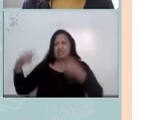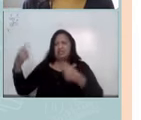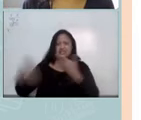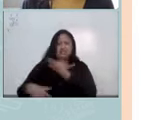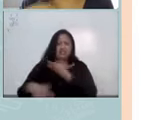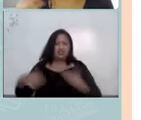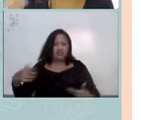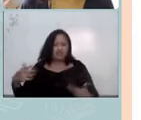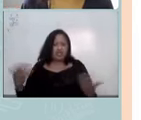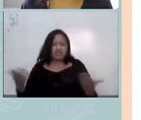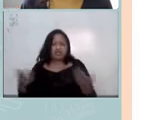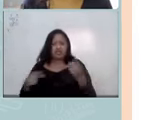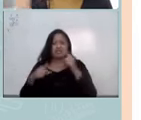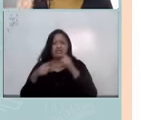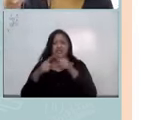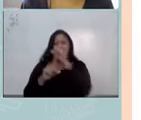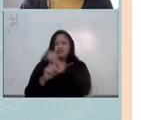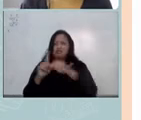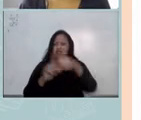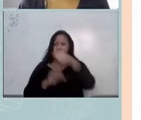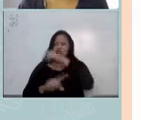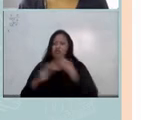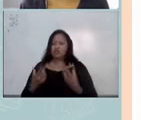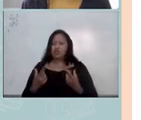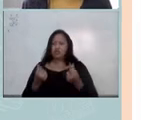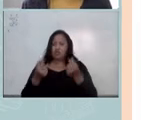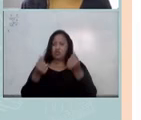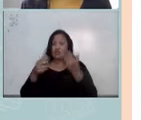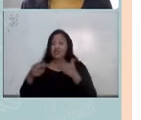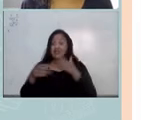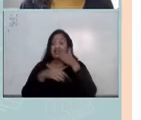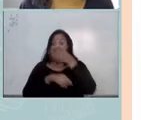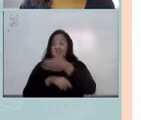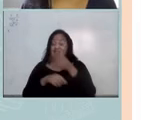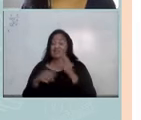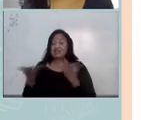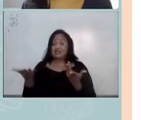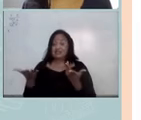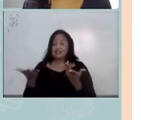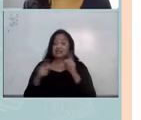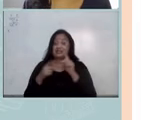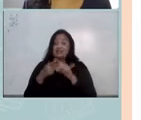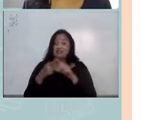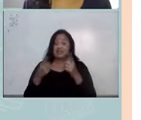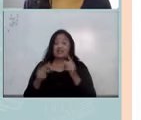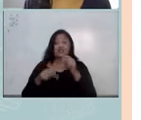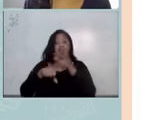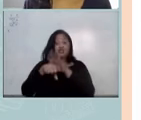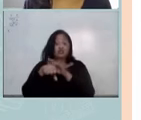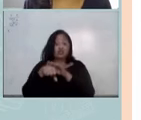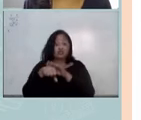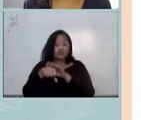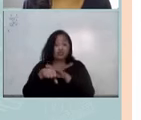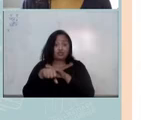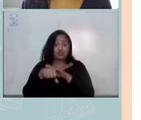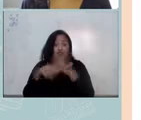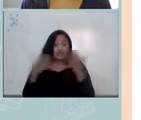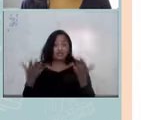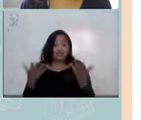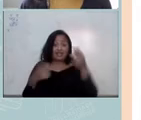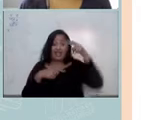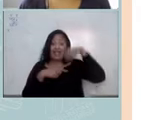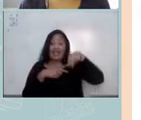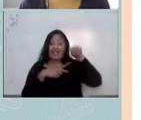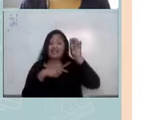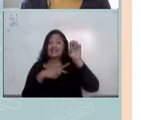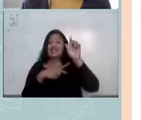das questões socioeconômicas, a gente entra aí nesse impasse que são as doenças negligenciadas. Então, o que